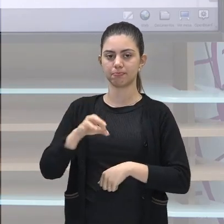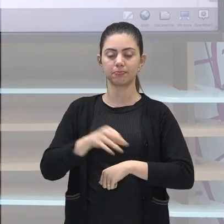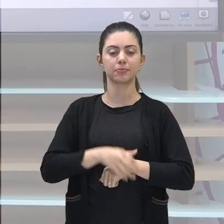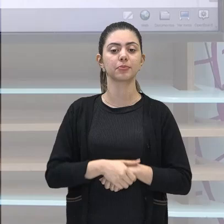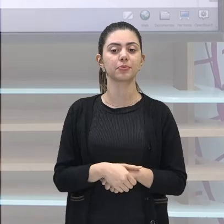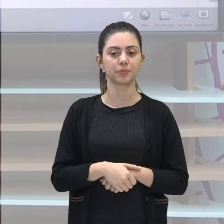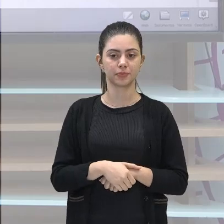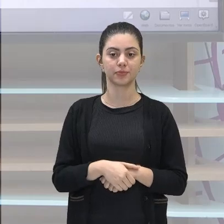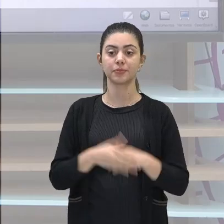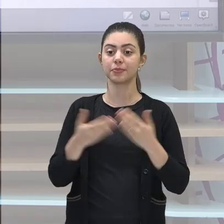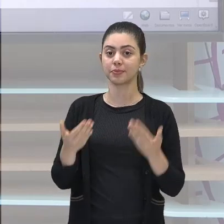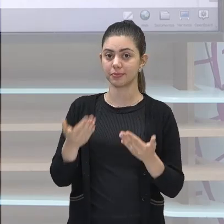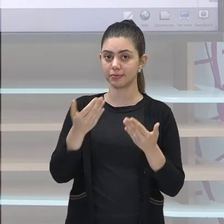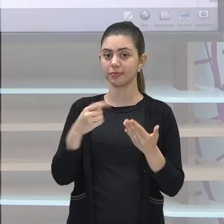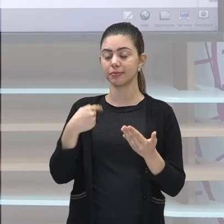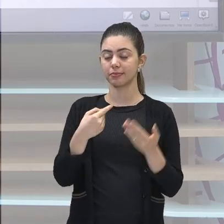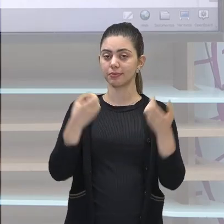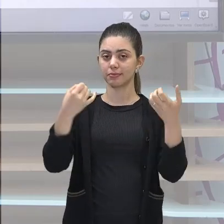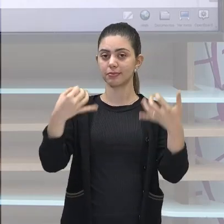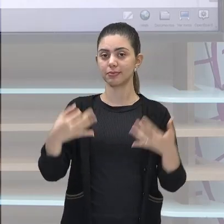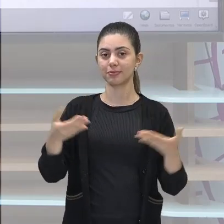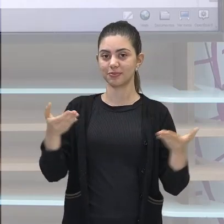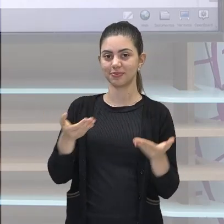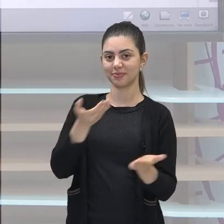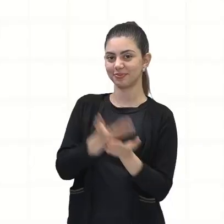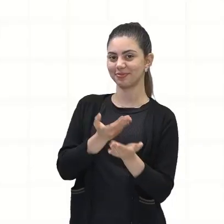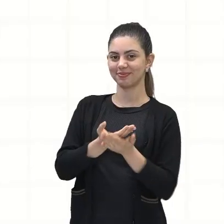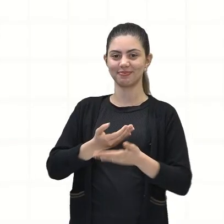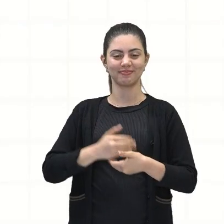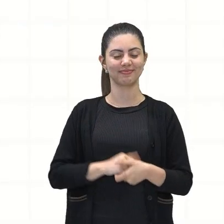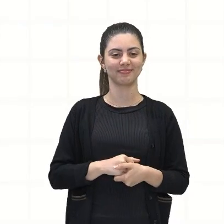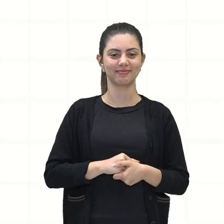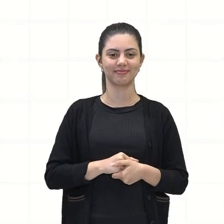assim, iremos pautar a nossa aula.